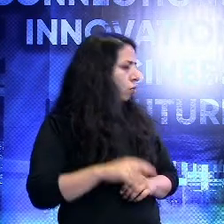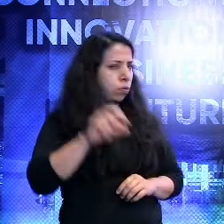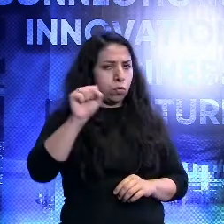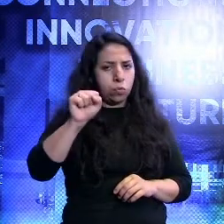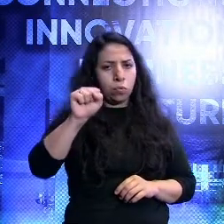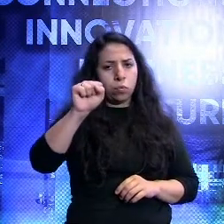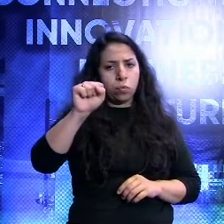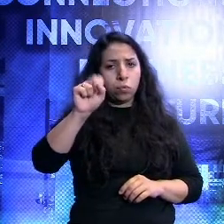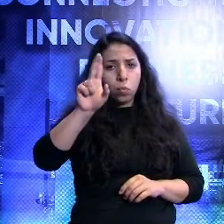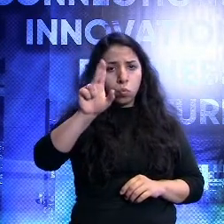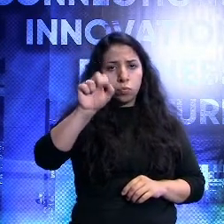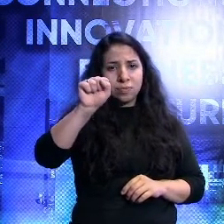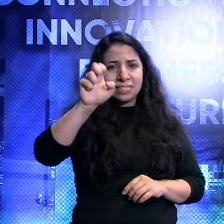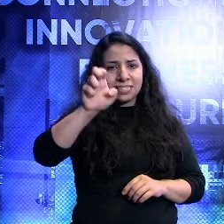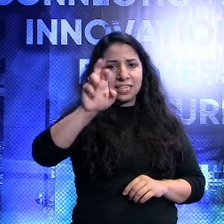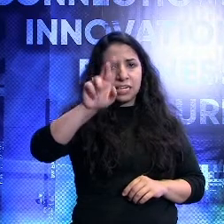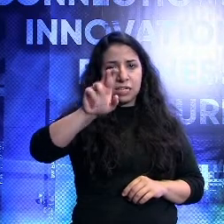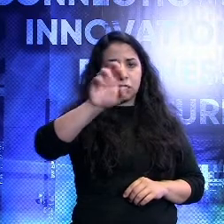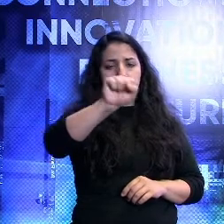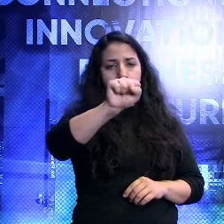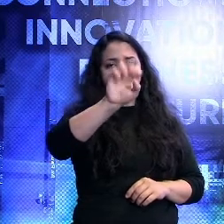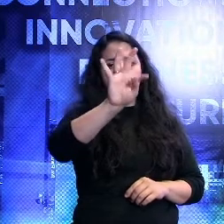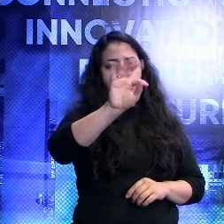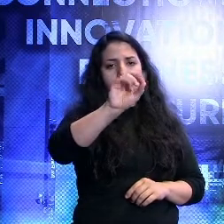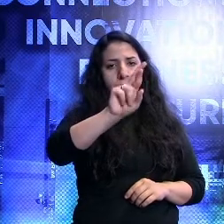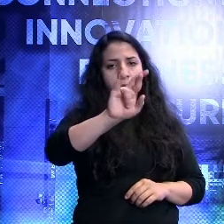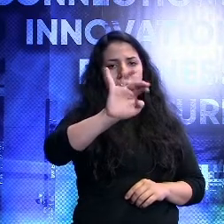boa? Não?